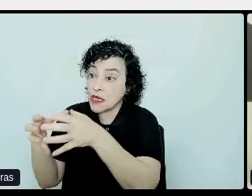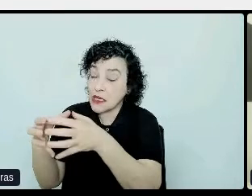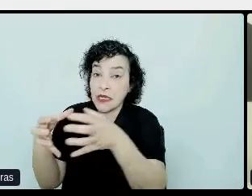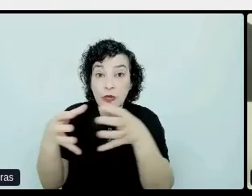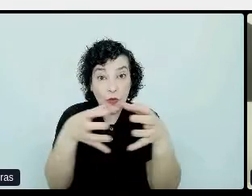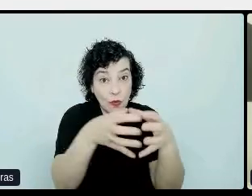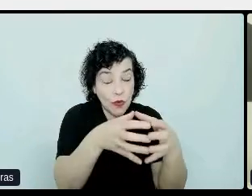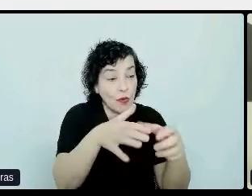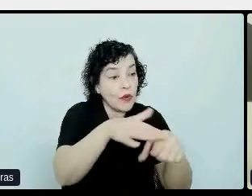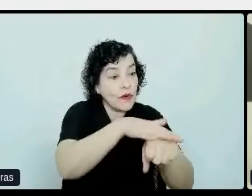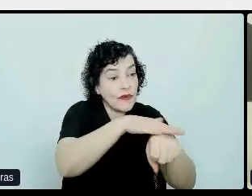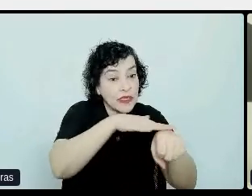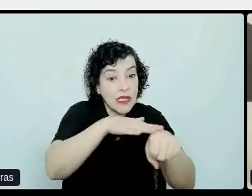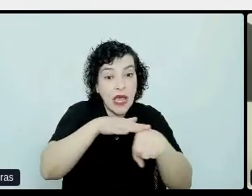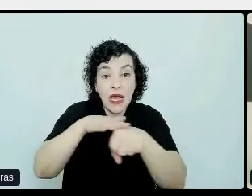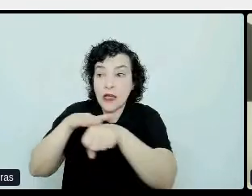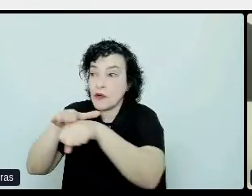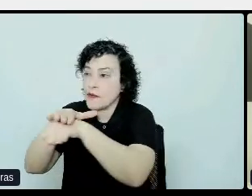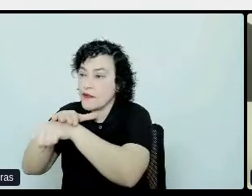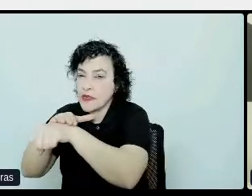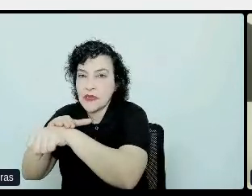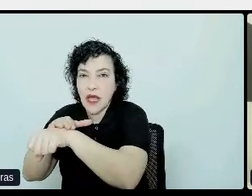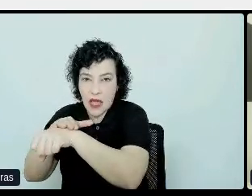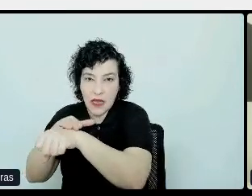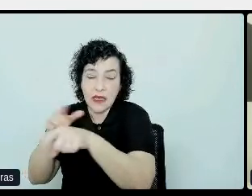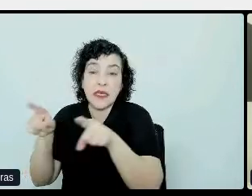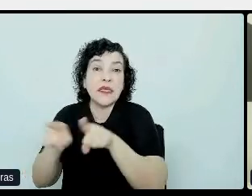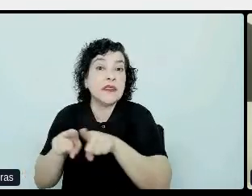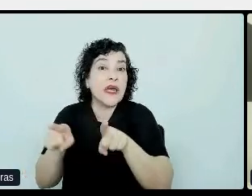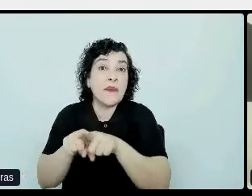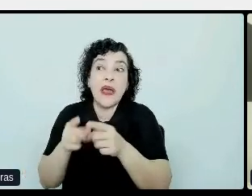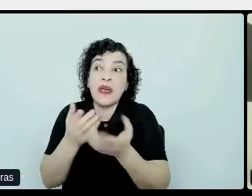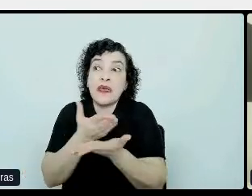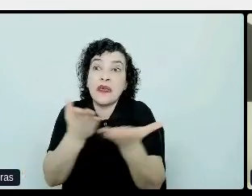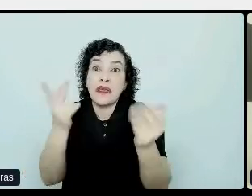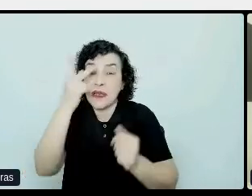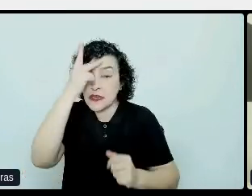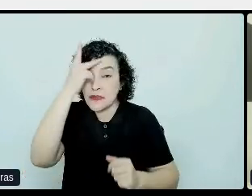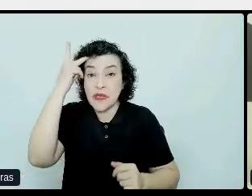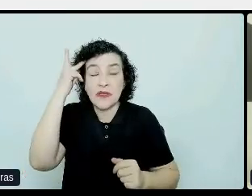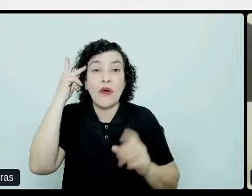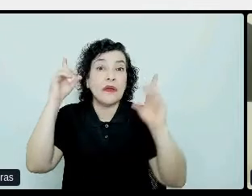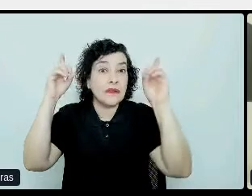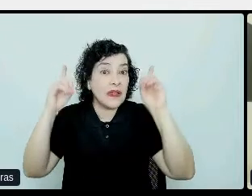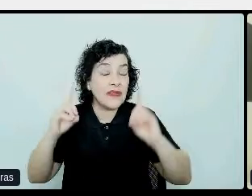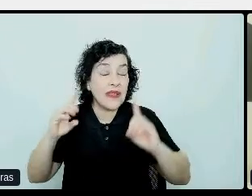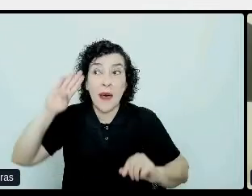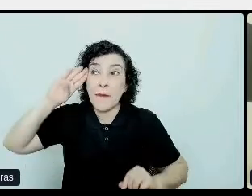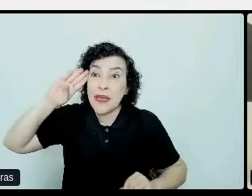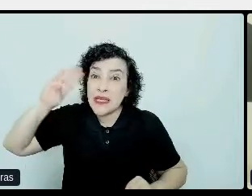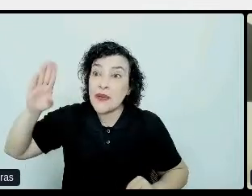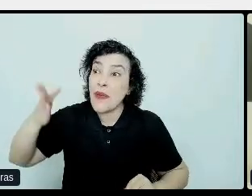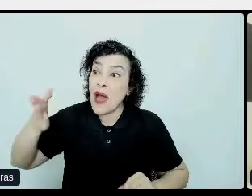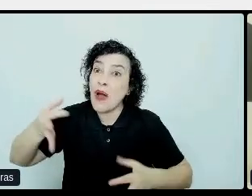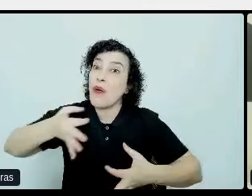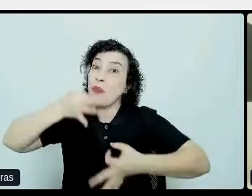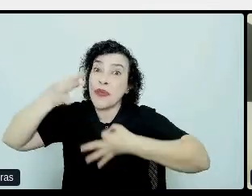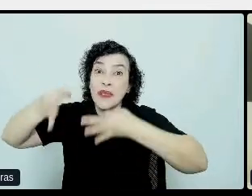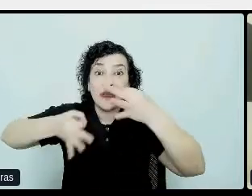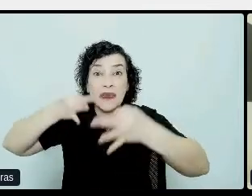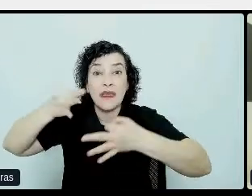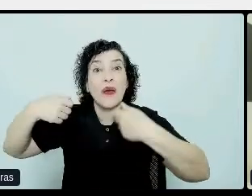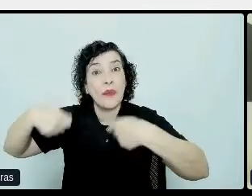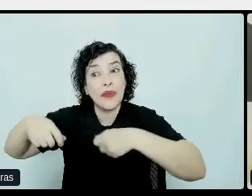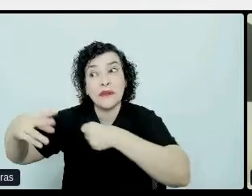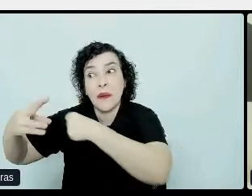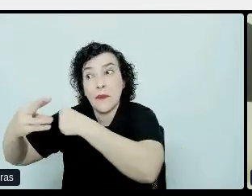interessadas, entender quais são as dores, né, dessas pessoas que acabam sendo ofensores da pauta dentro da corporação, entendendo suas